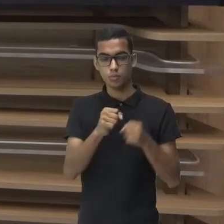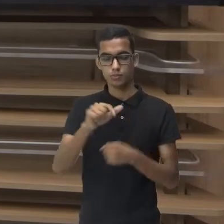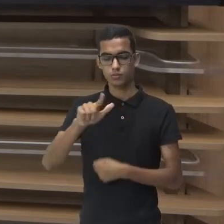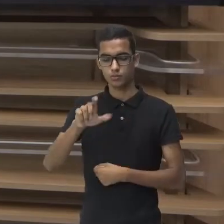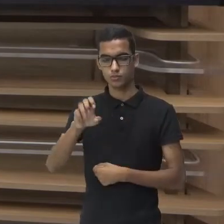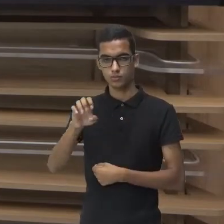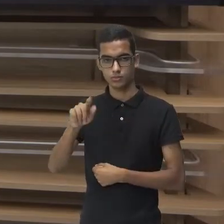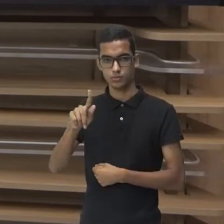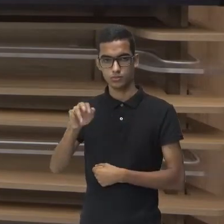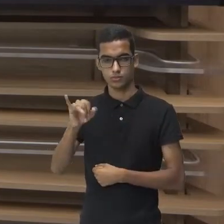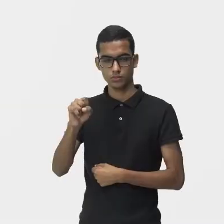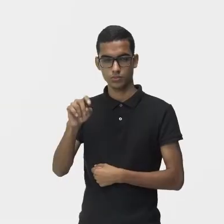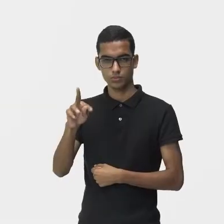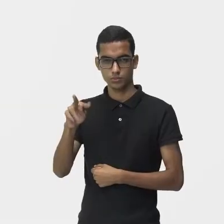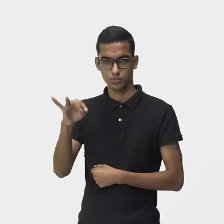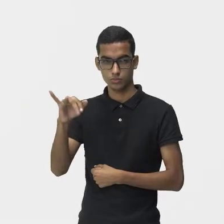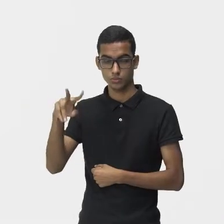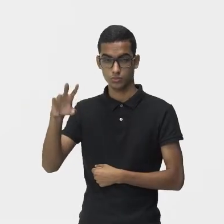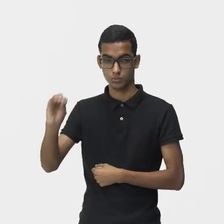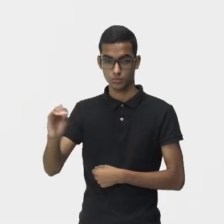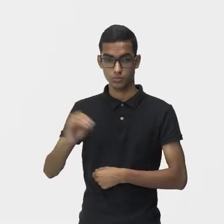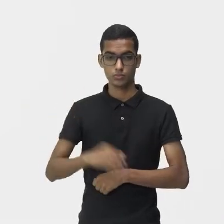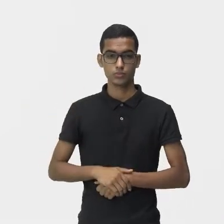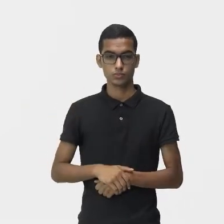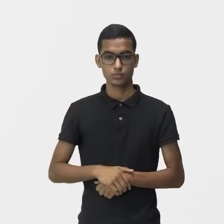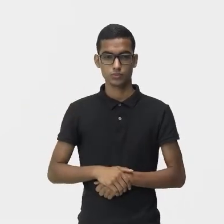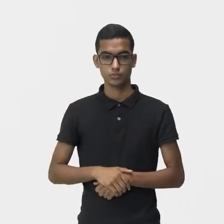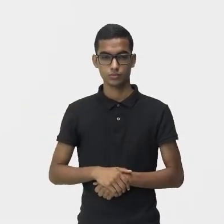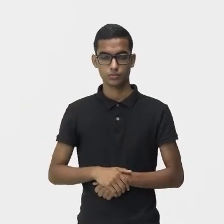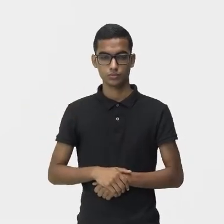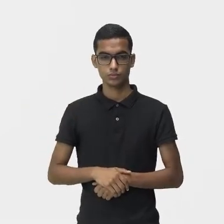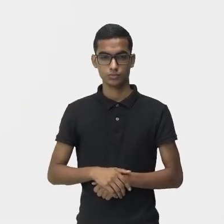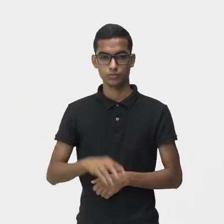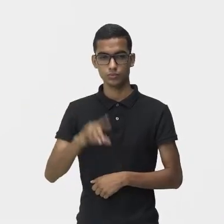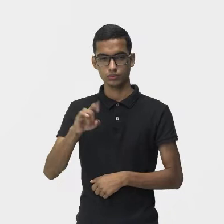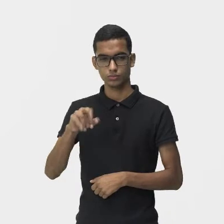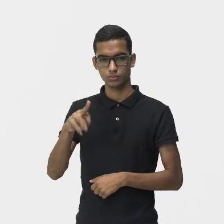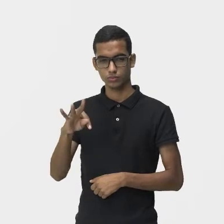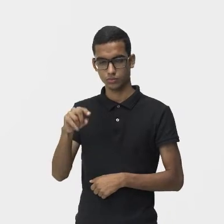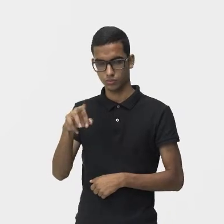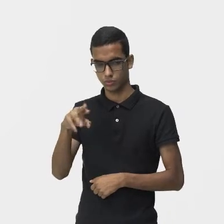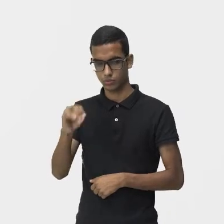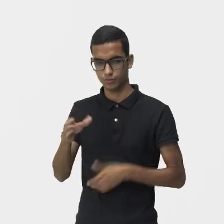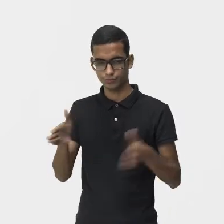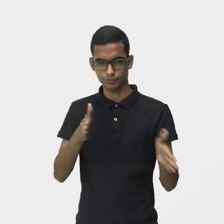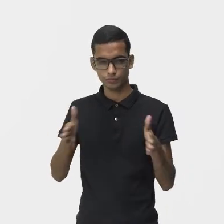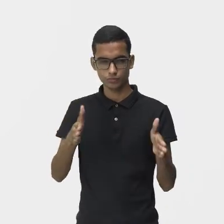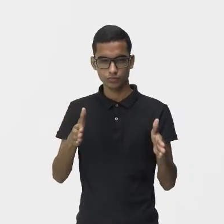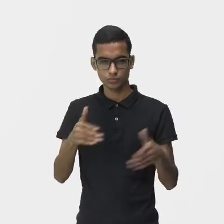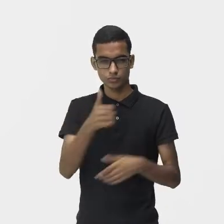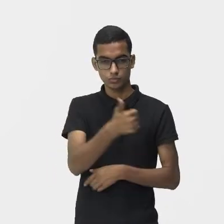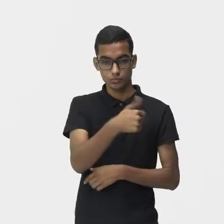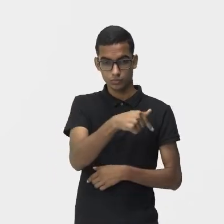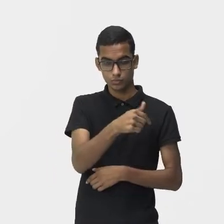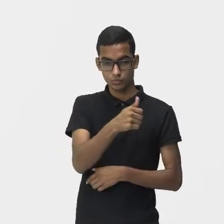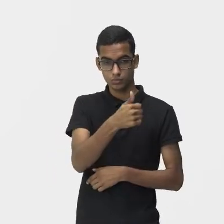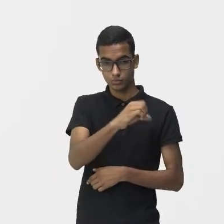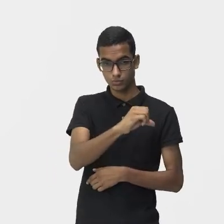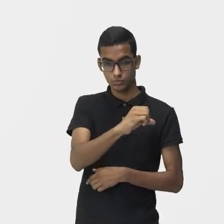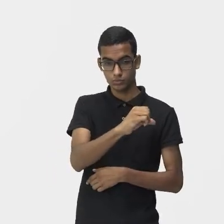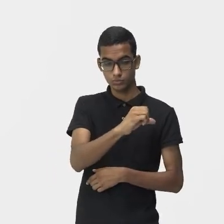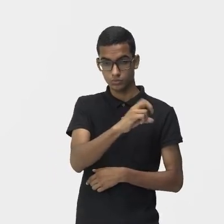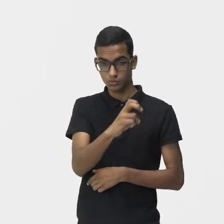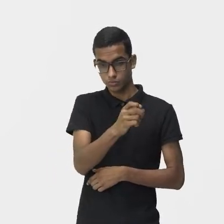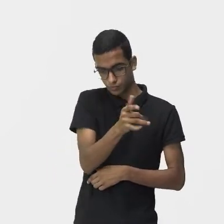O diretório iria durar aí de 1795 a